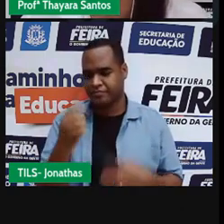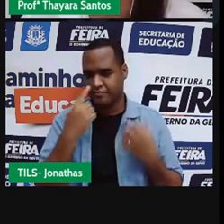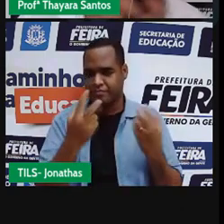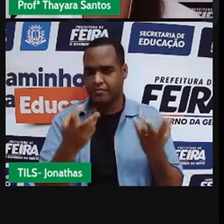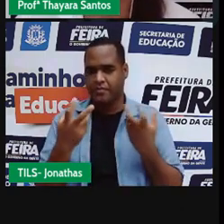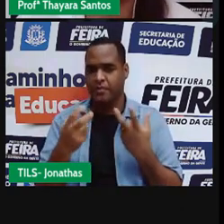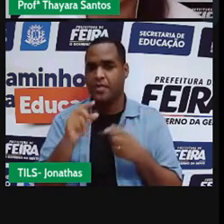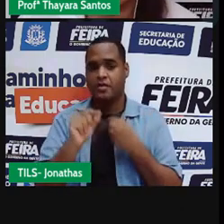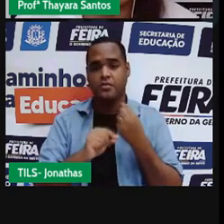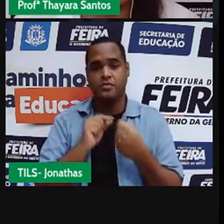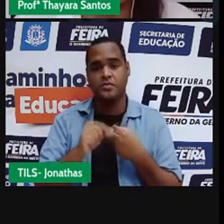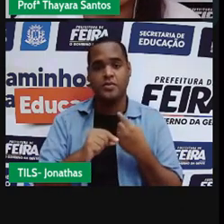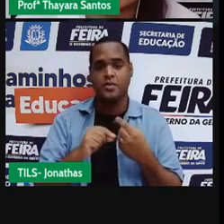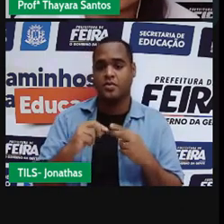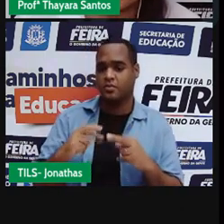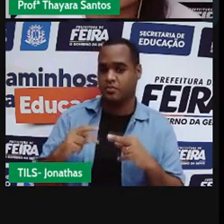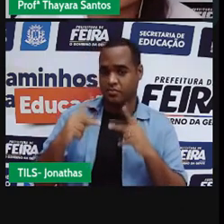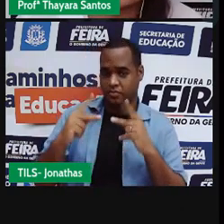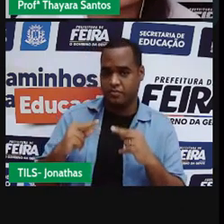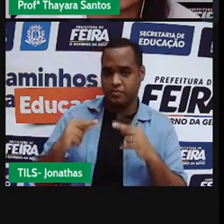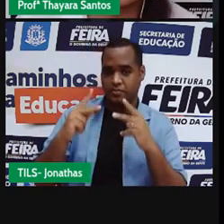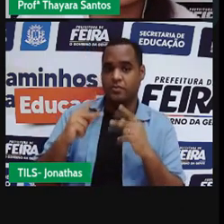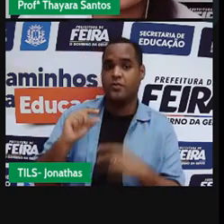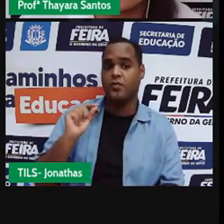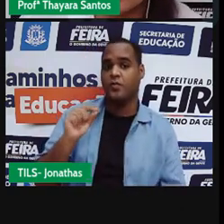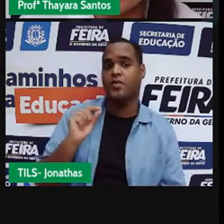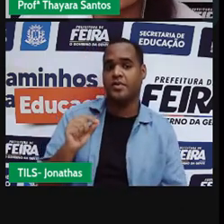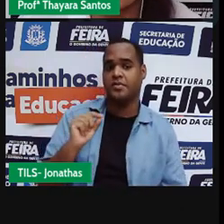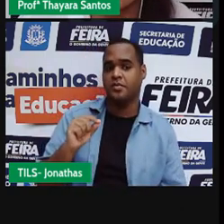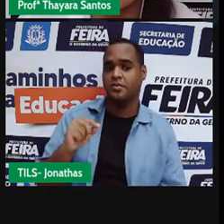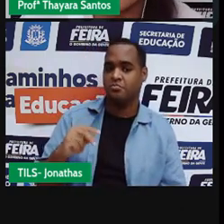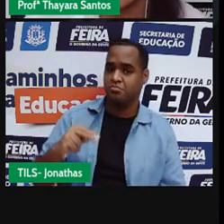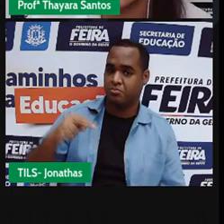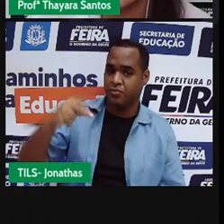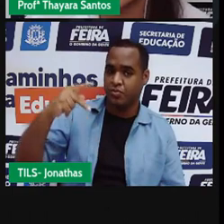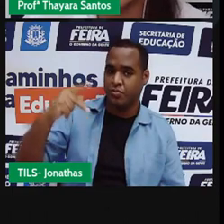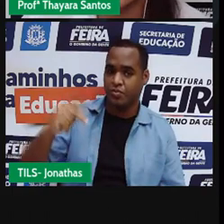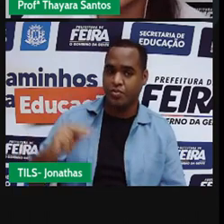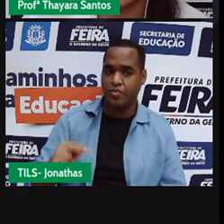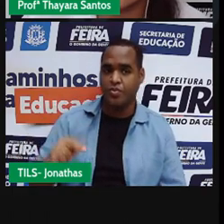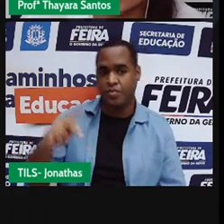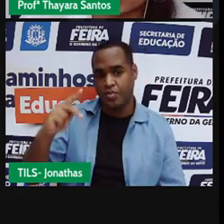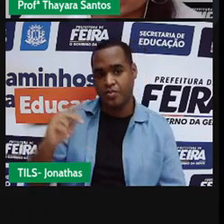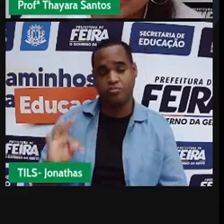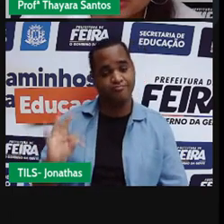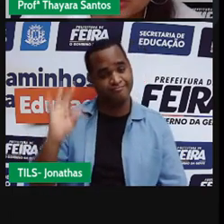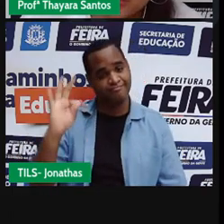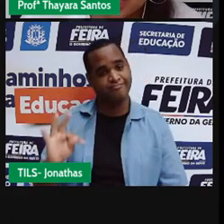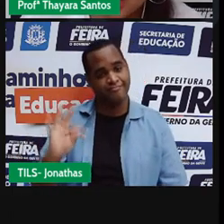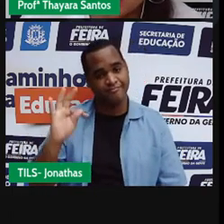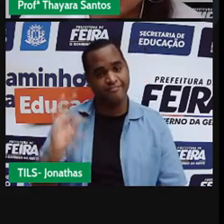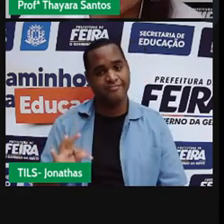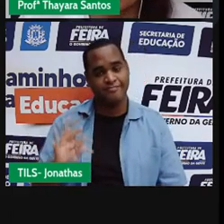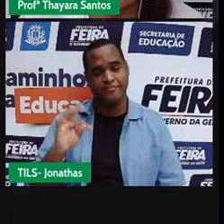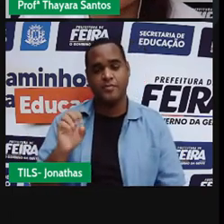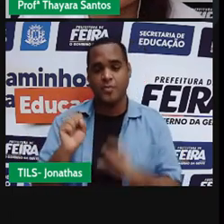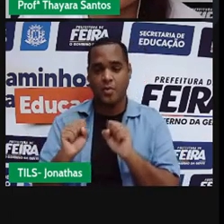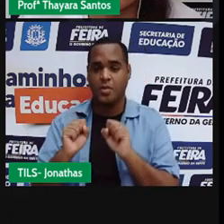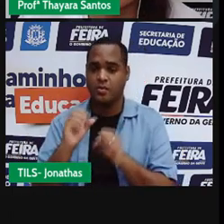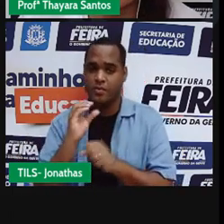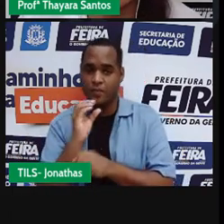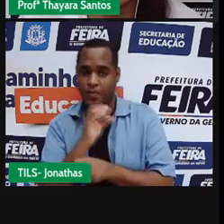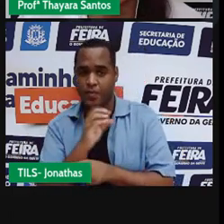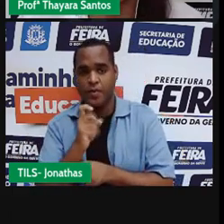está regulando esse estado físico da matéria é a própria temperatura. Aqui eu posso esfriar, eu